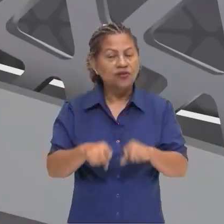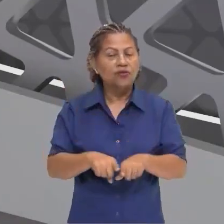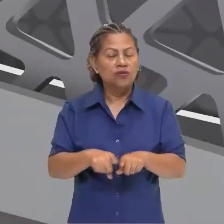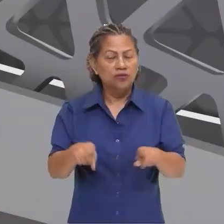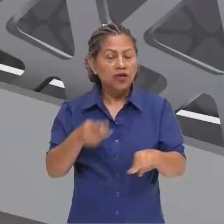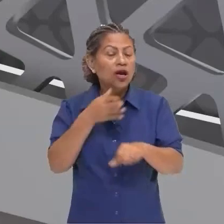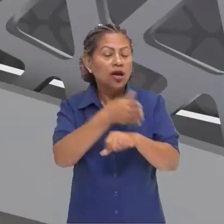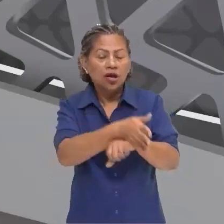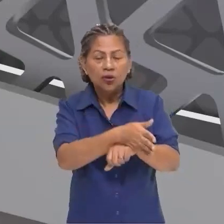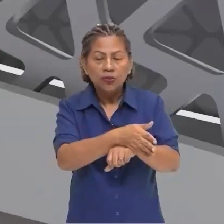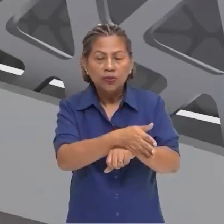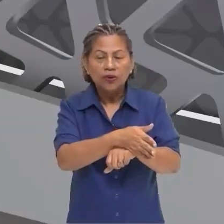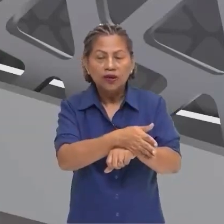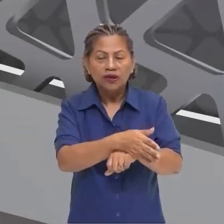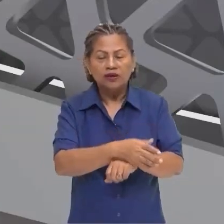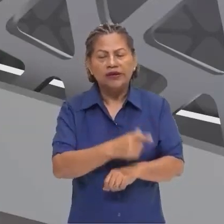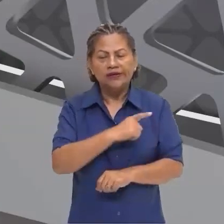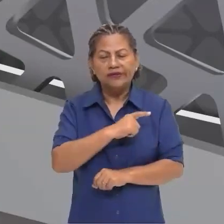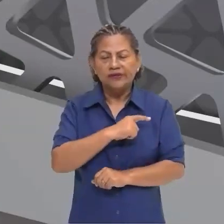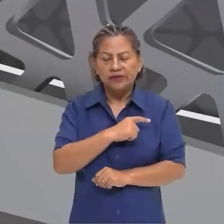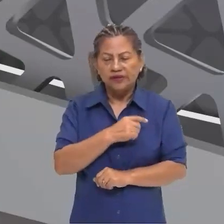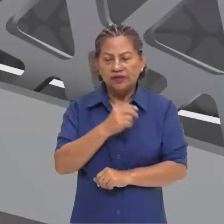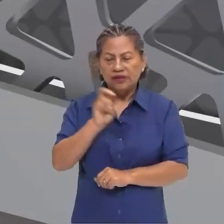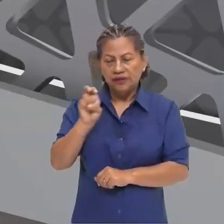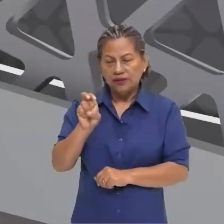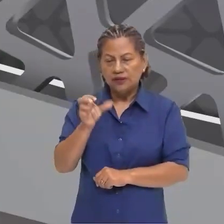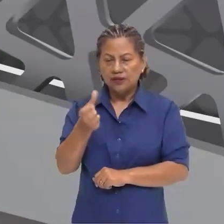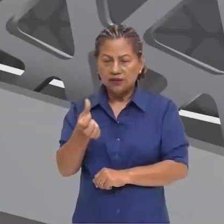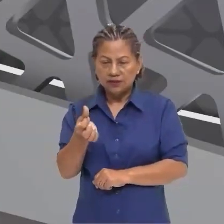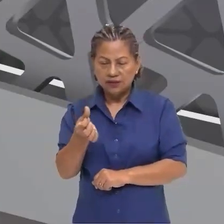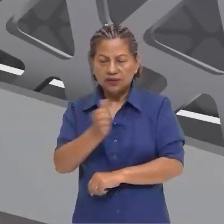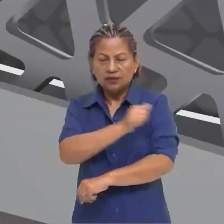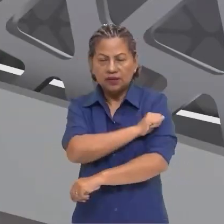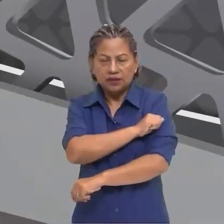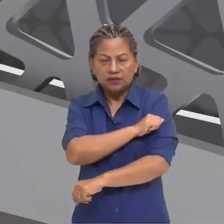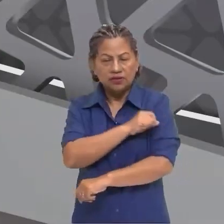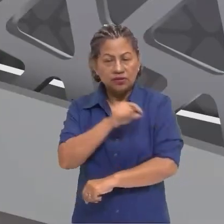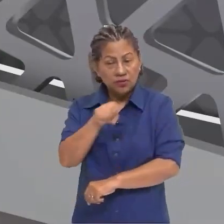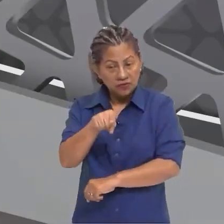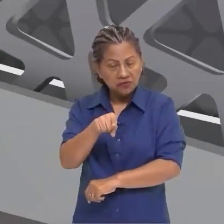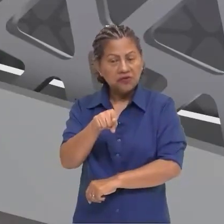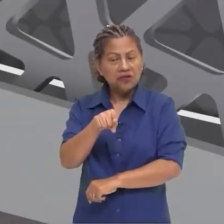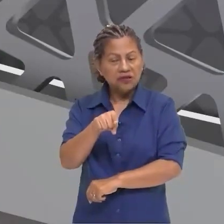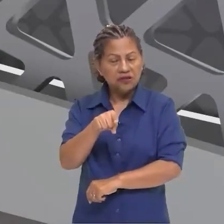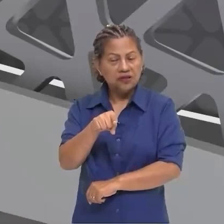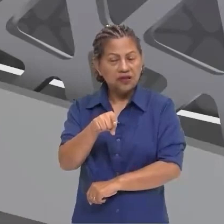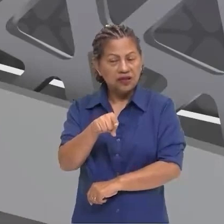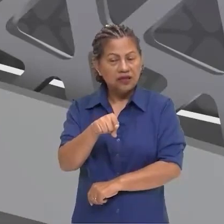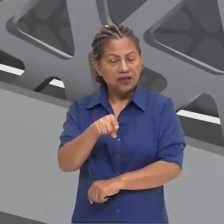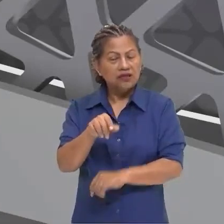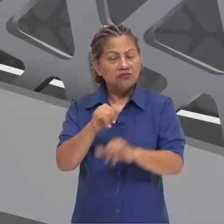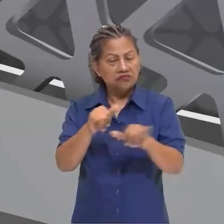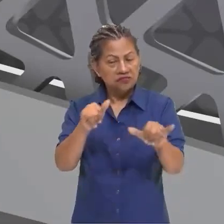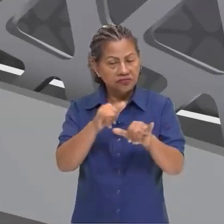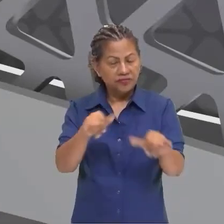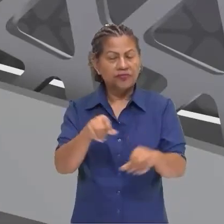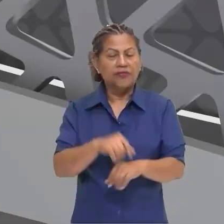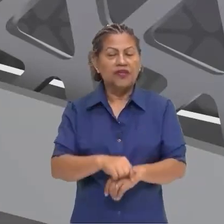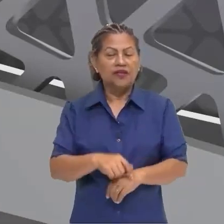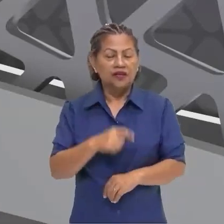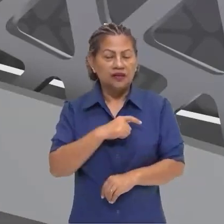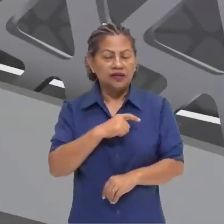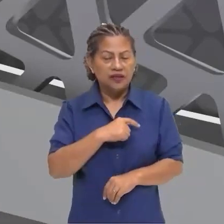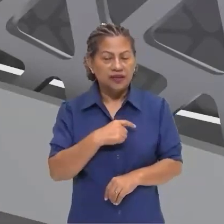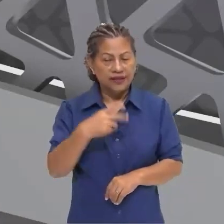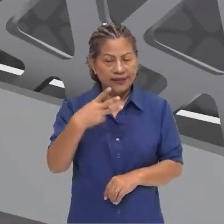chegava lá, tinha 5 alunos, 6 alunos, mas para vocês terem uma ideia, isso valeu tanto a pena que dos 30